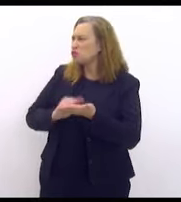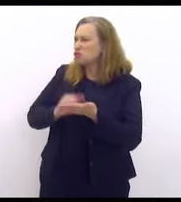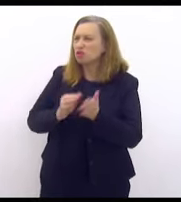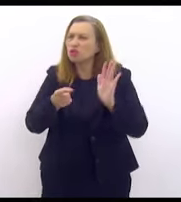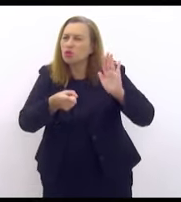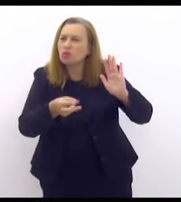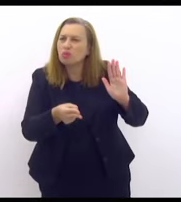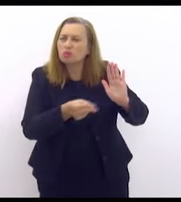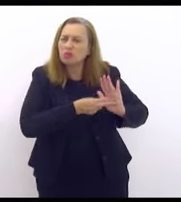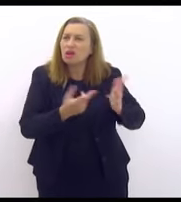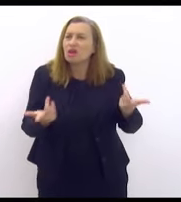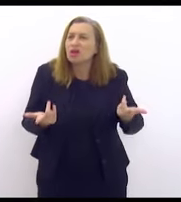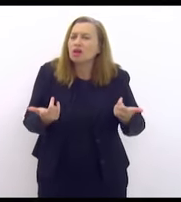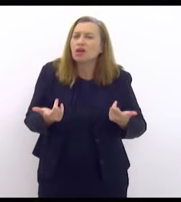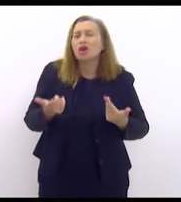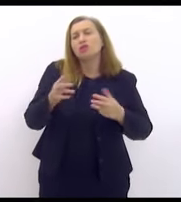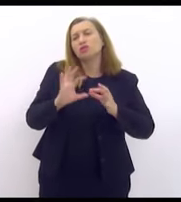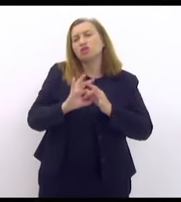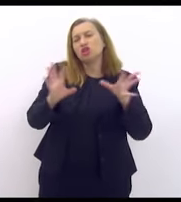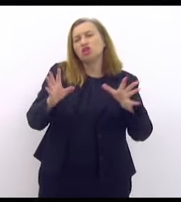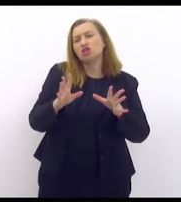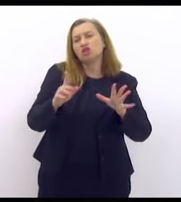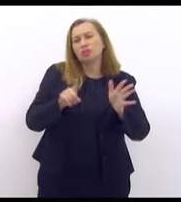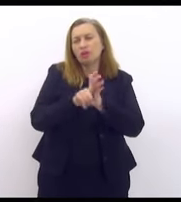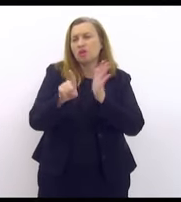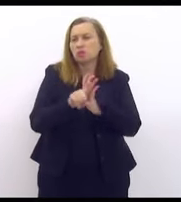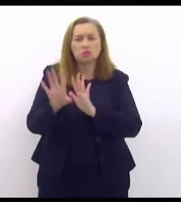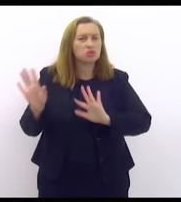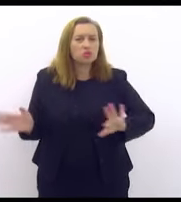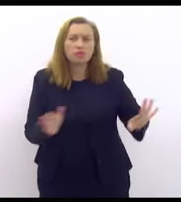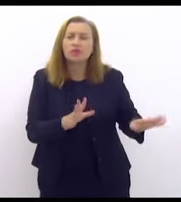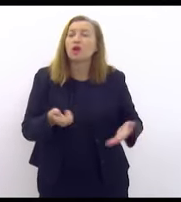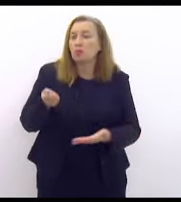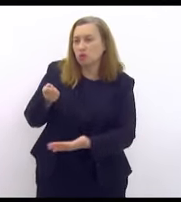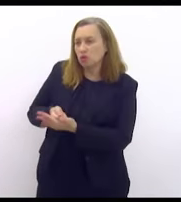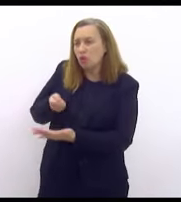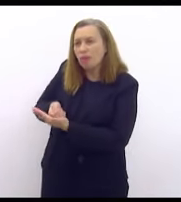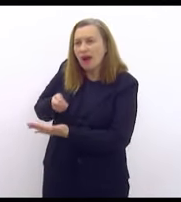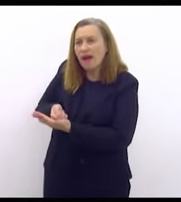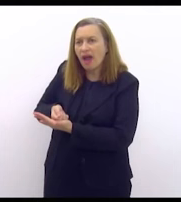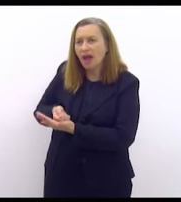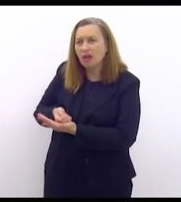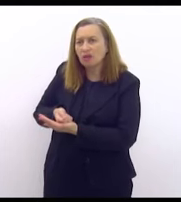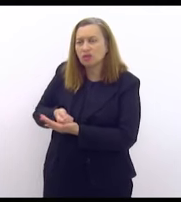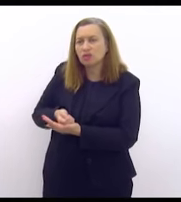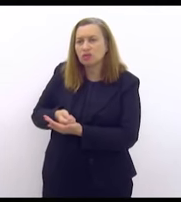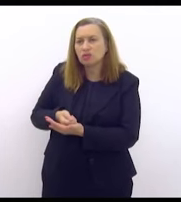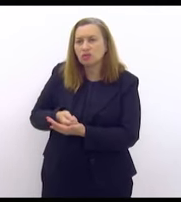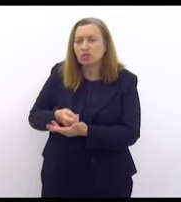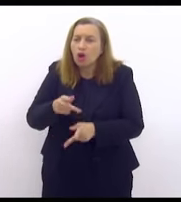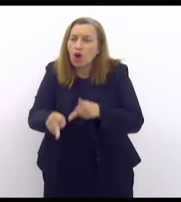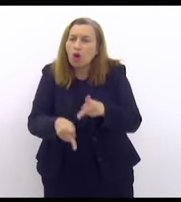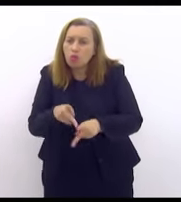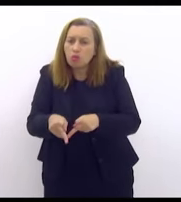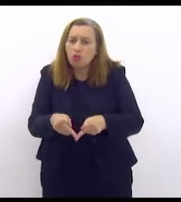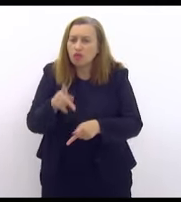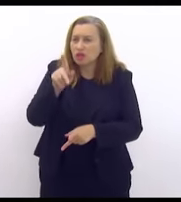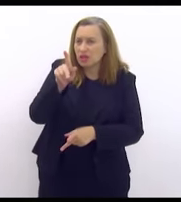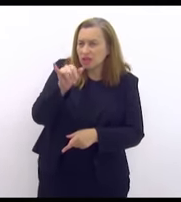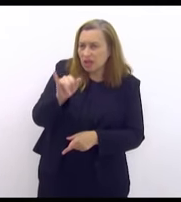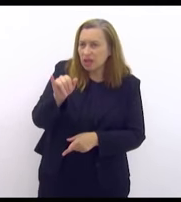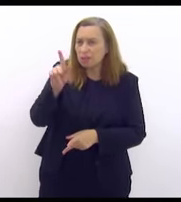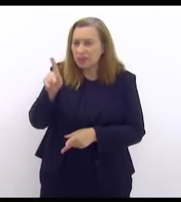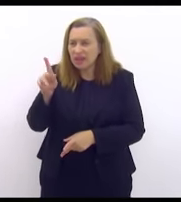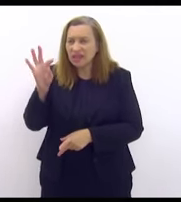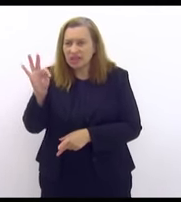essa pergunta no ar. Porque, no meu entendimento, se pode se cobrar, né, a todo momento, o contribuinte coitado do IPTU, do